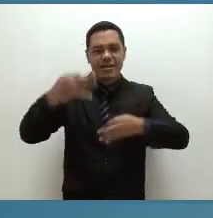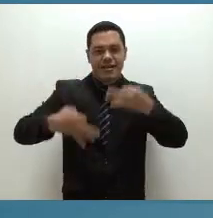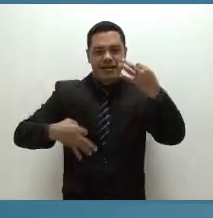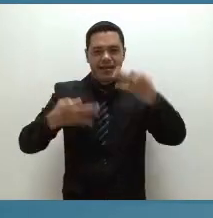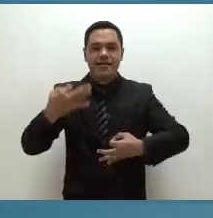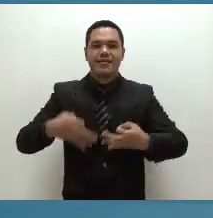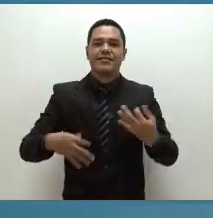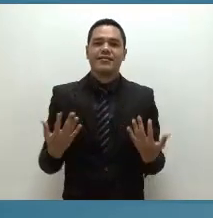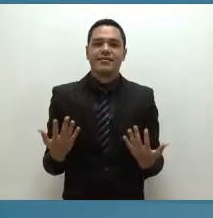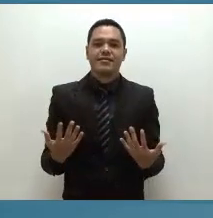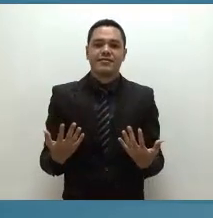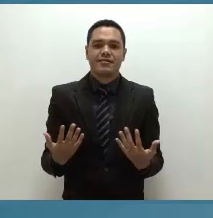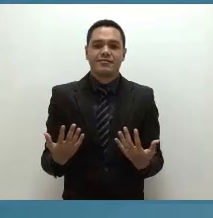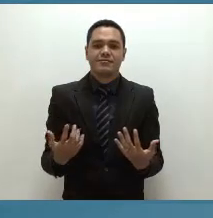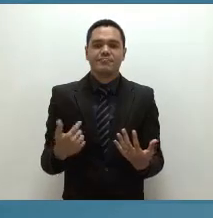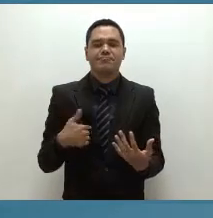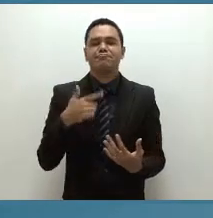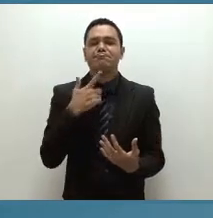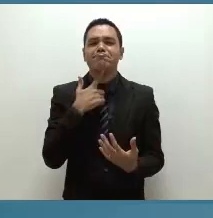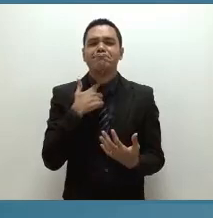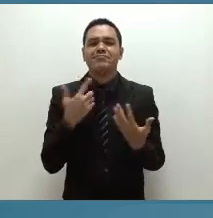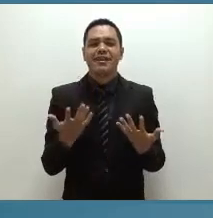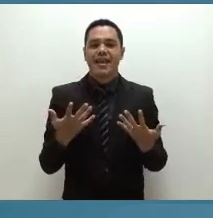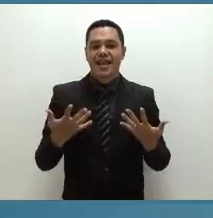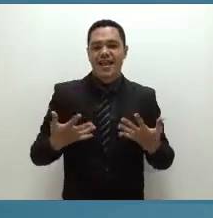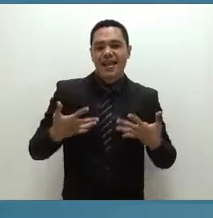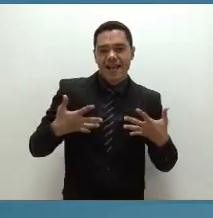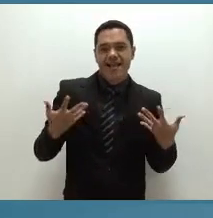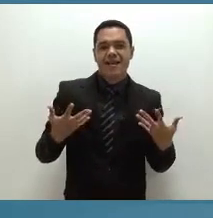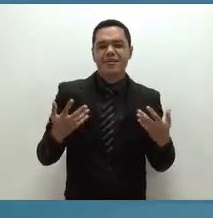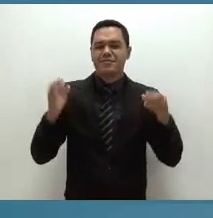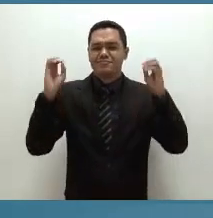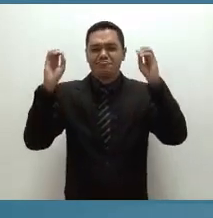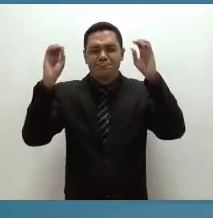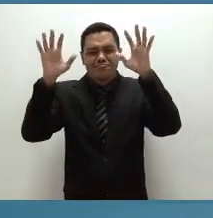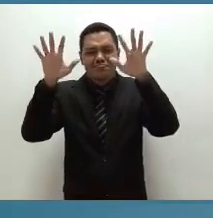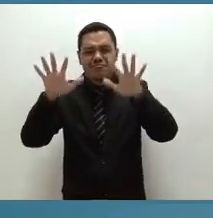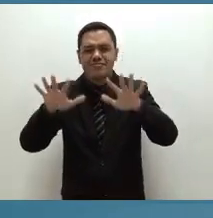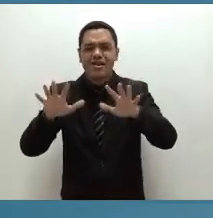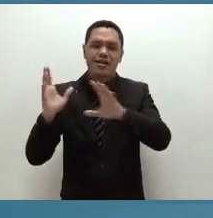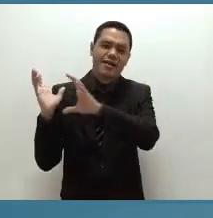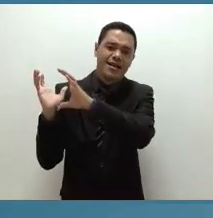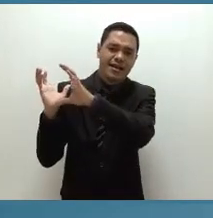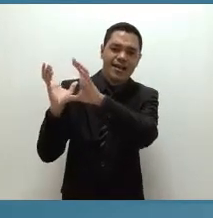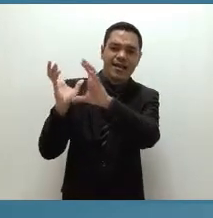e desejar um alegre, abençoado Sírio,